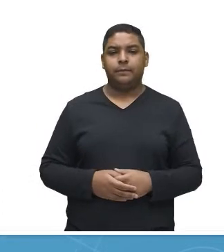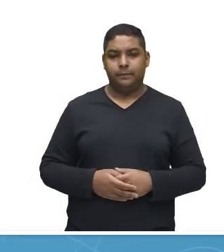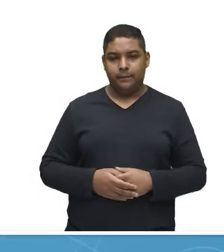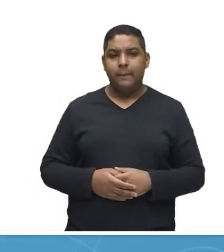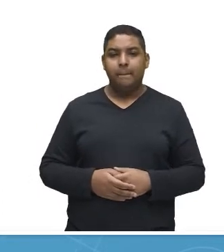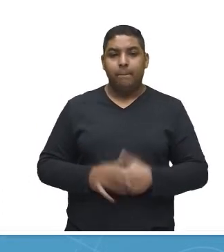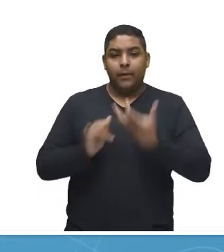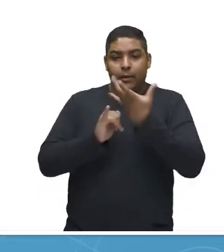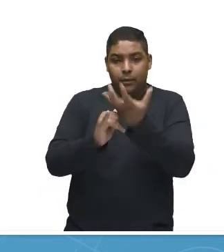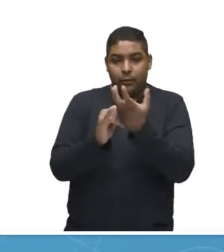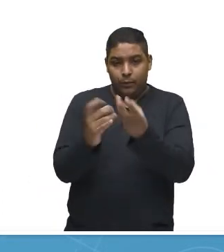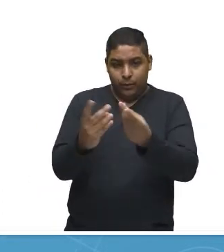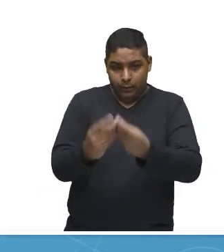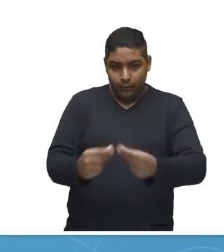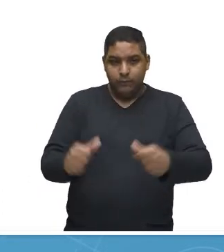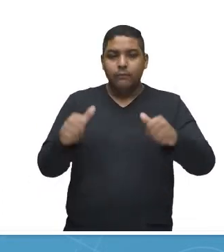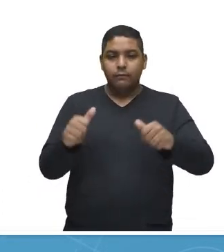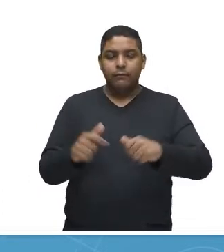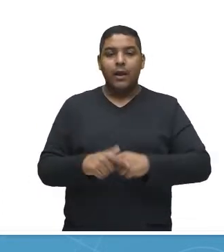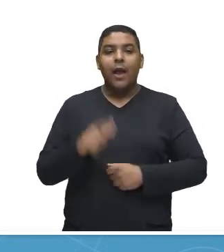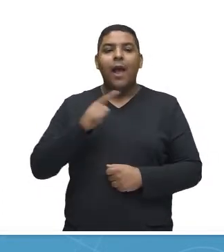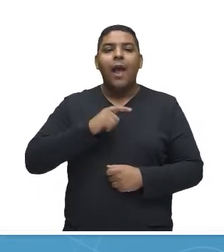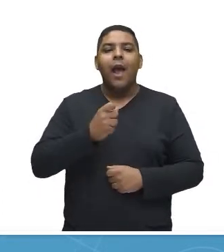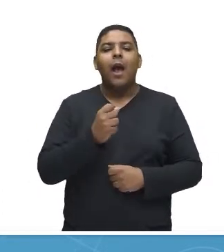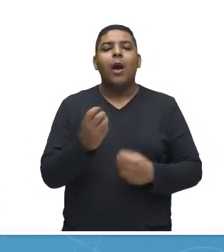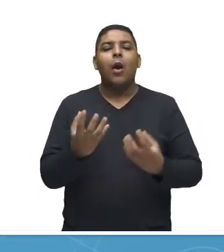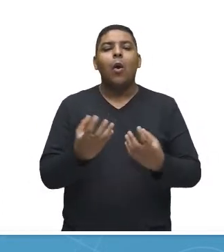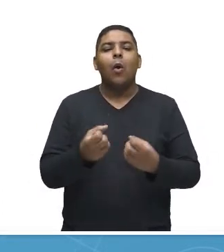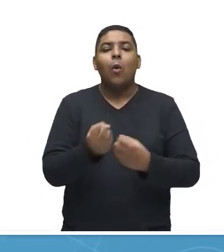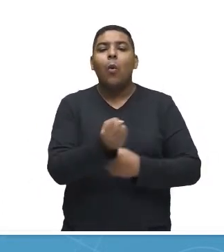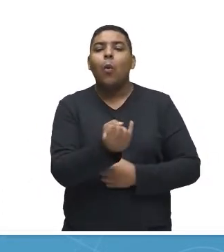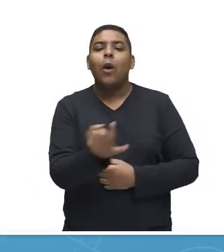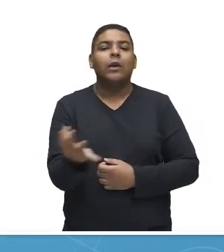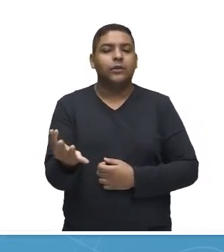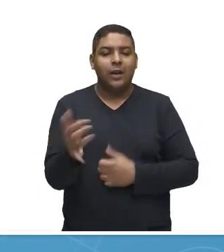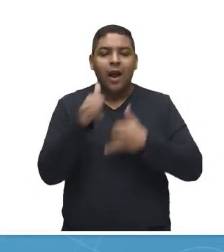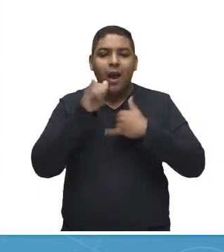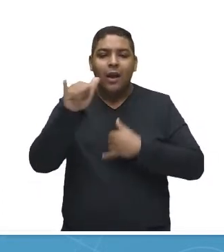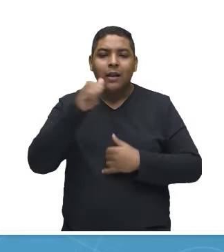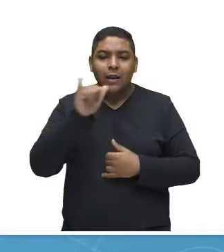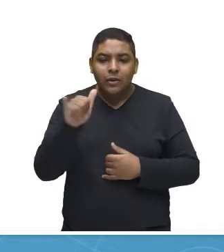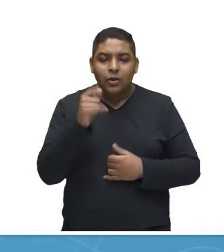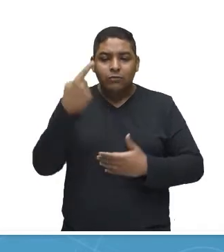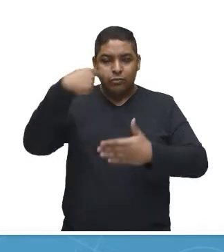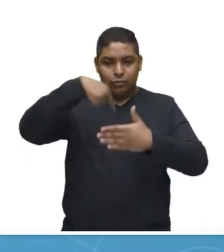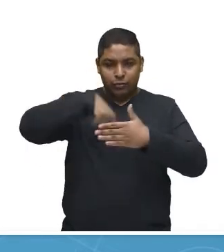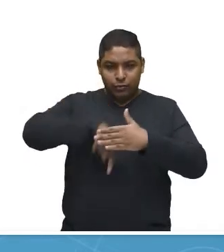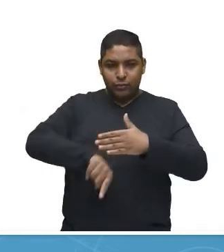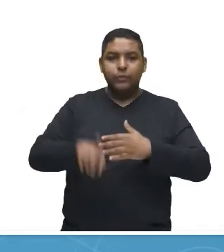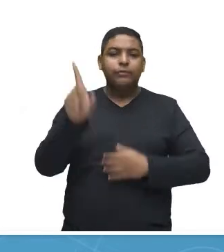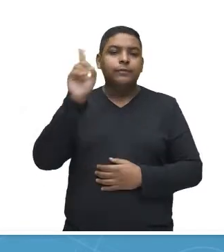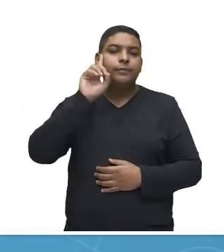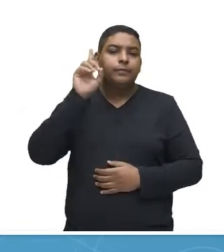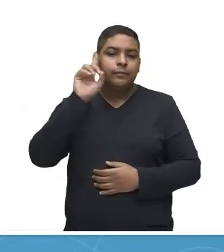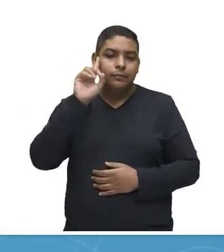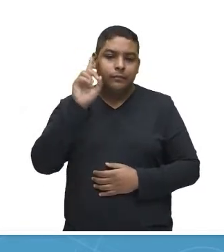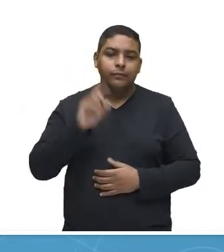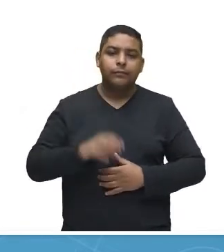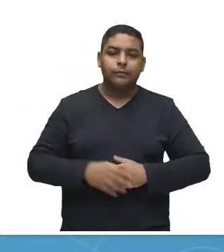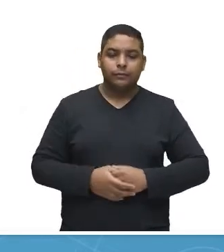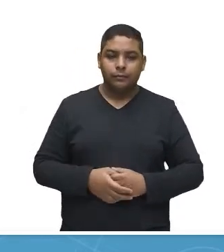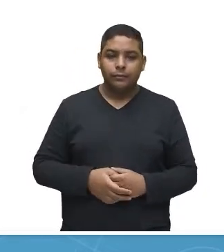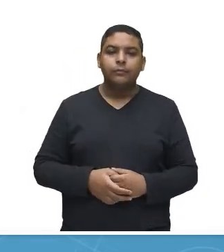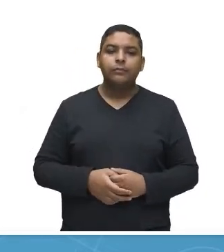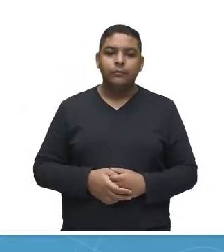o gasto calórico é a quantidade de energia que a gente gasta no nosso dia a dia, tá? E a